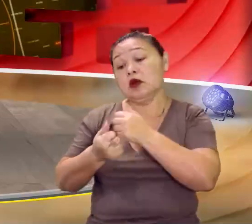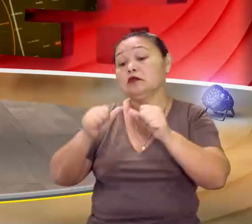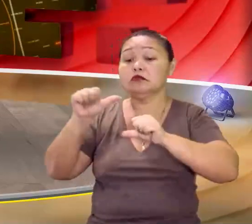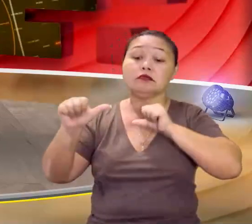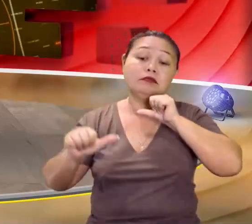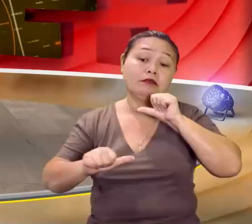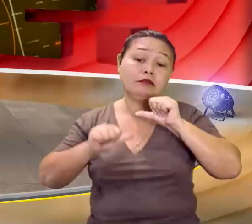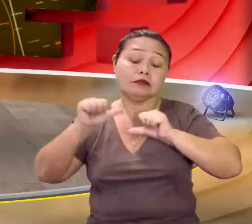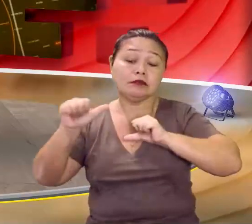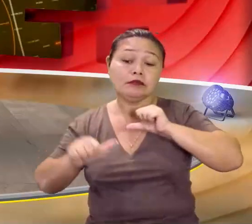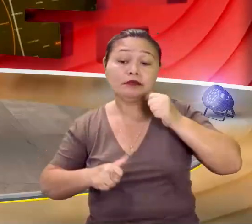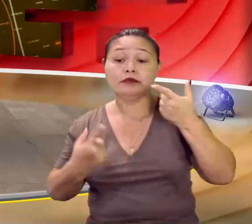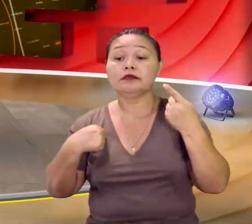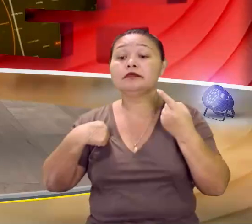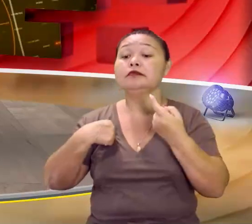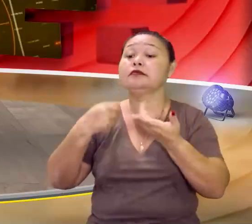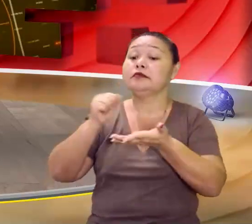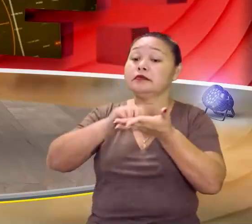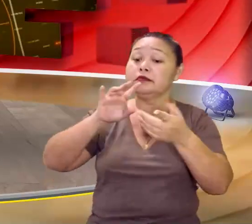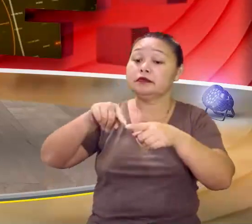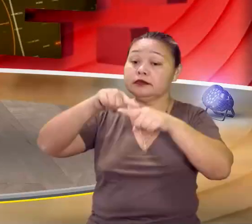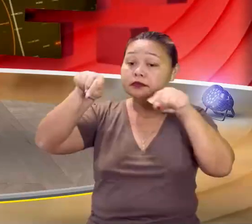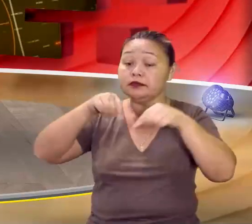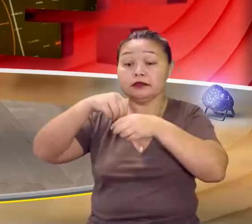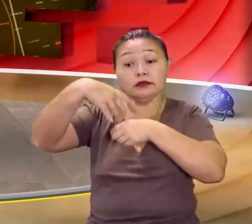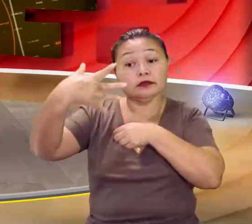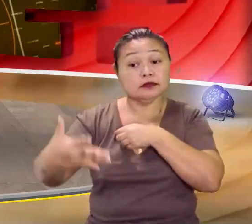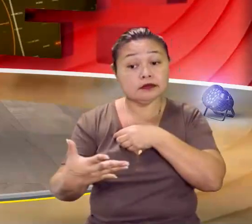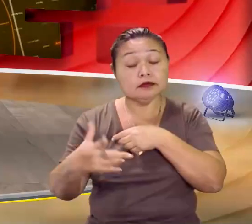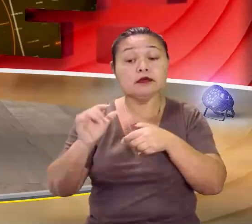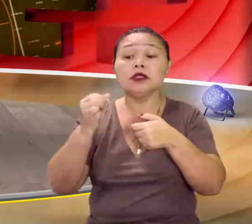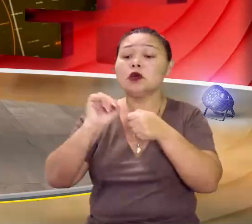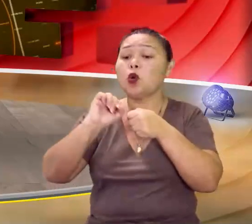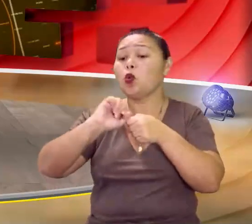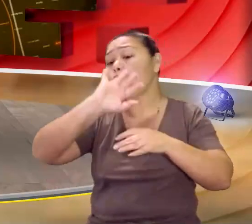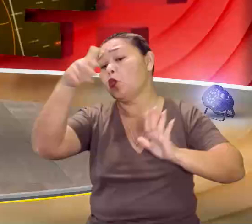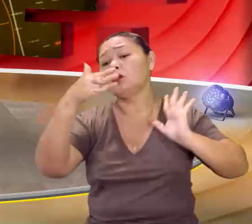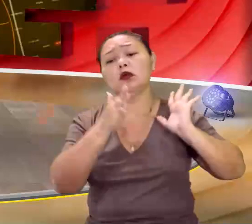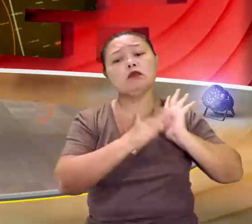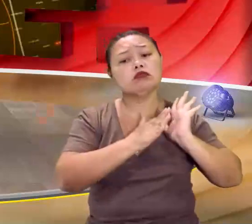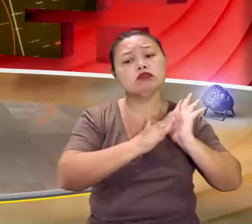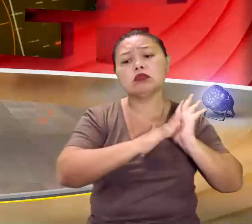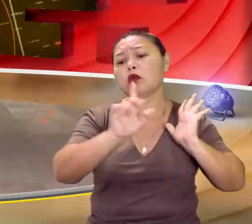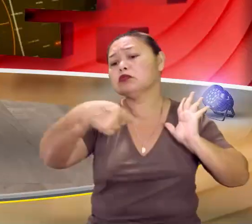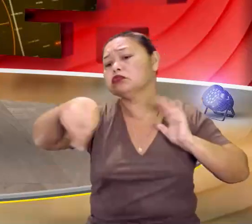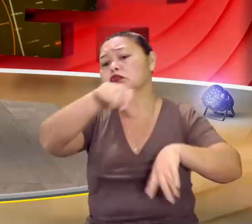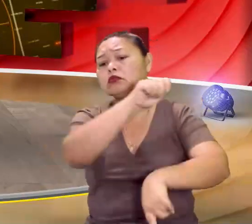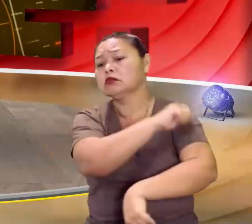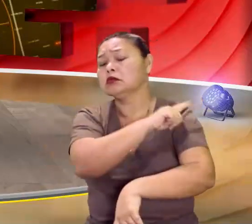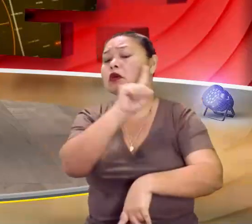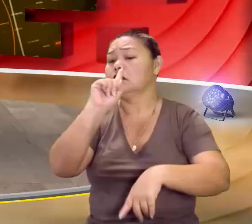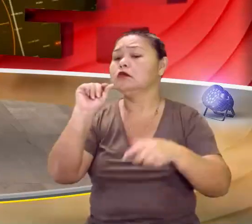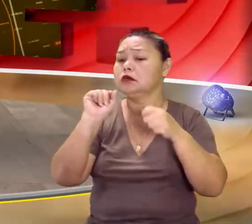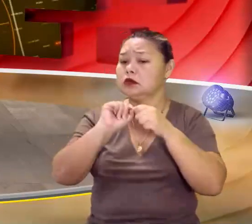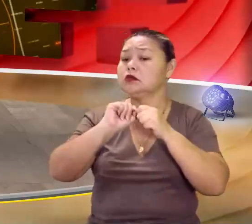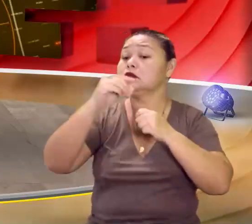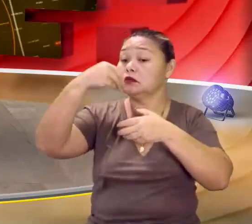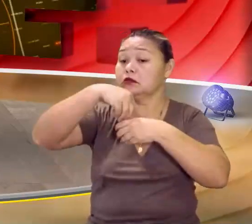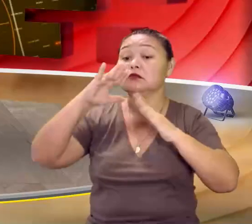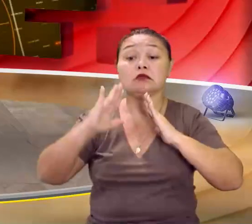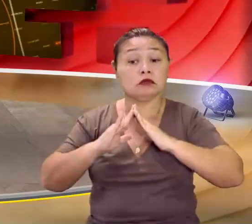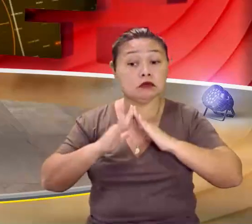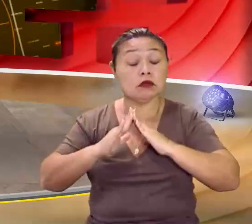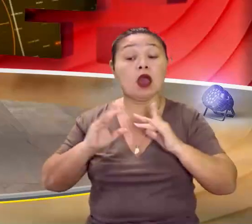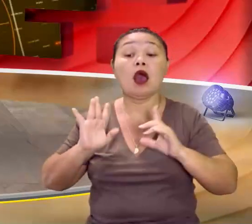mudou a nossa atividade extraclasse e a gente fez o quê, né? Fez outras propostas, né? Que os alunos pudessem realizar nas suas